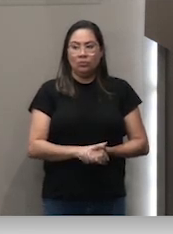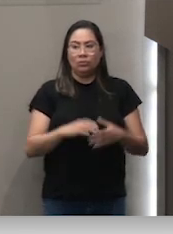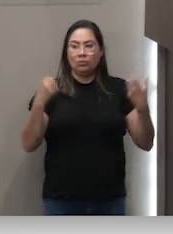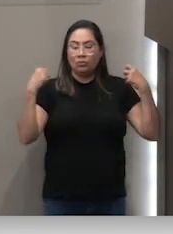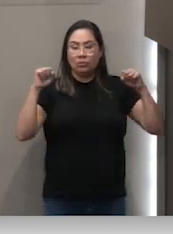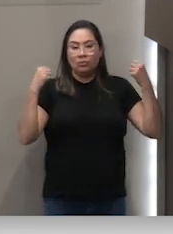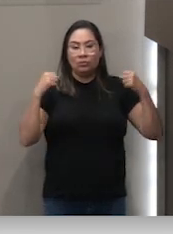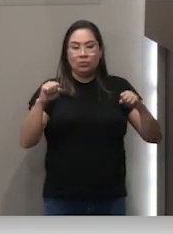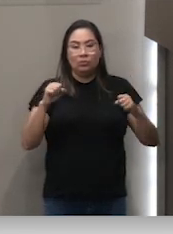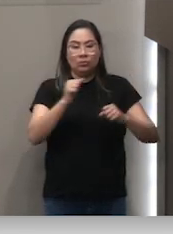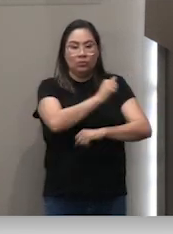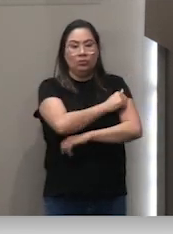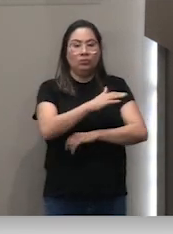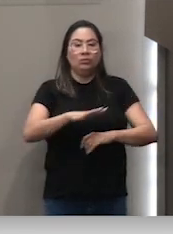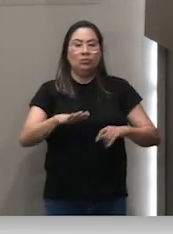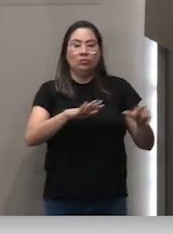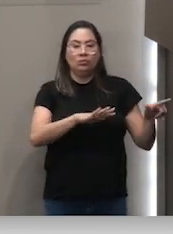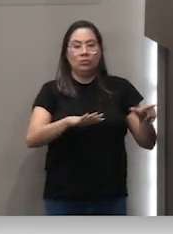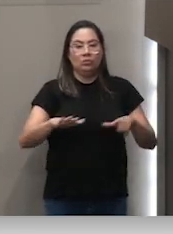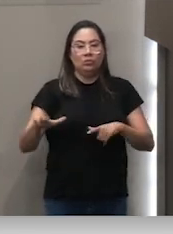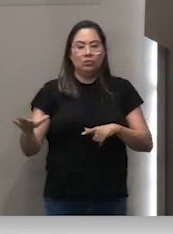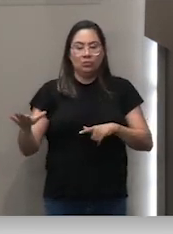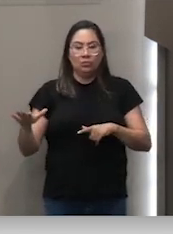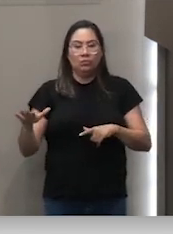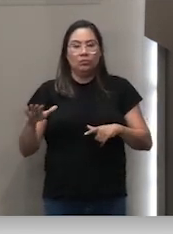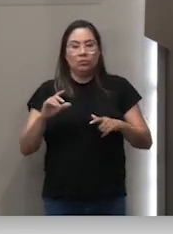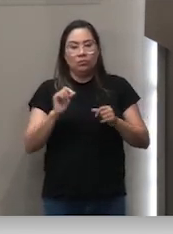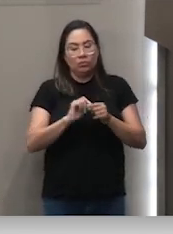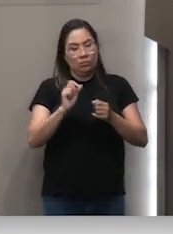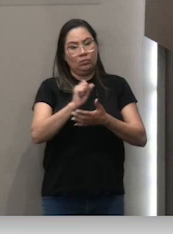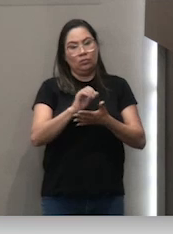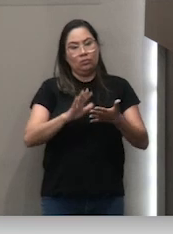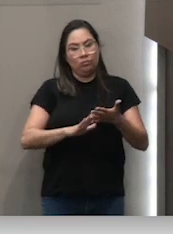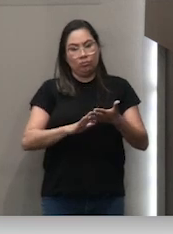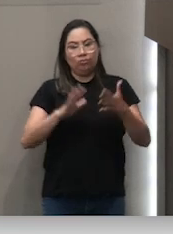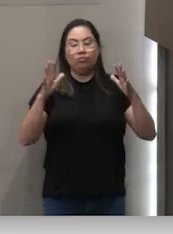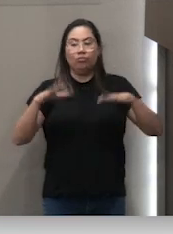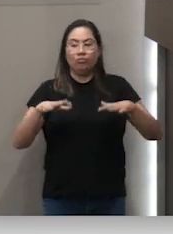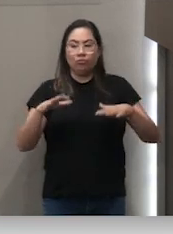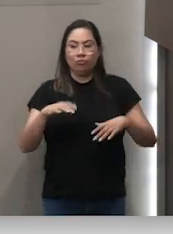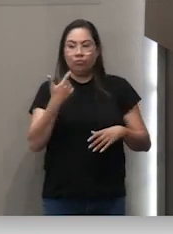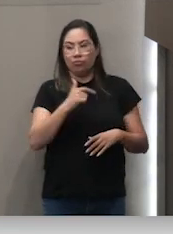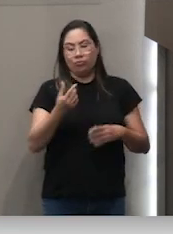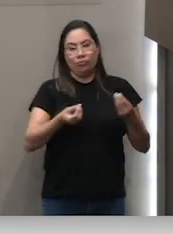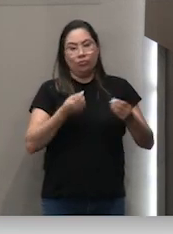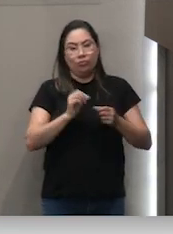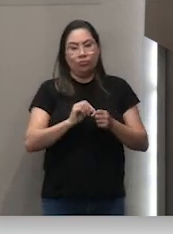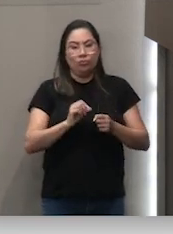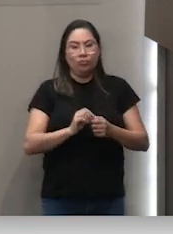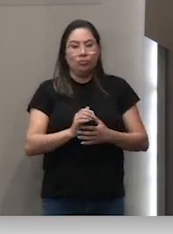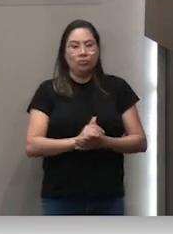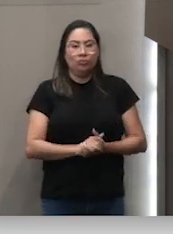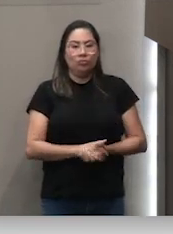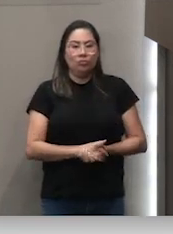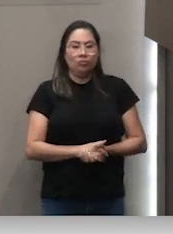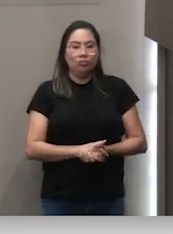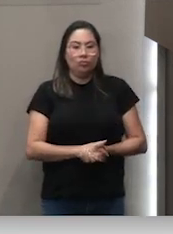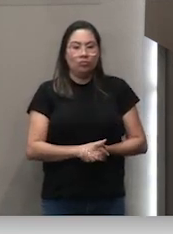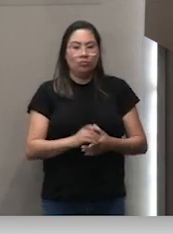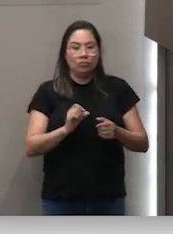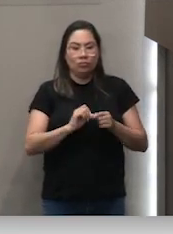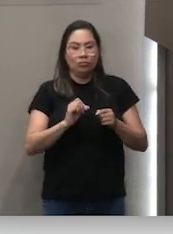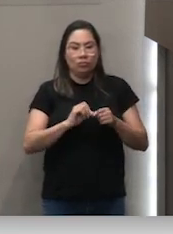esperam praticamente a semana inteira para ter aula de educação física e lá fazer atividade, e choveu, não tem como fazer isso. Então, vai ser feita essa